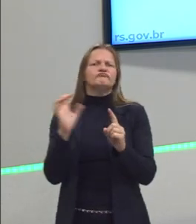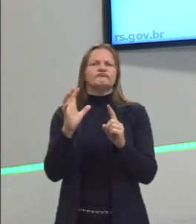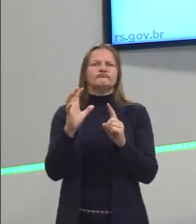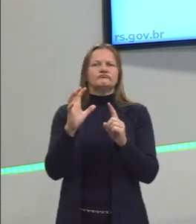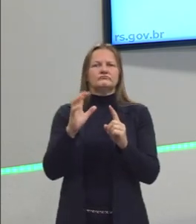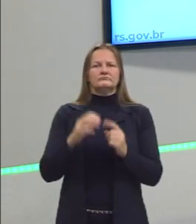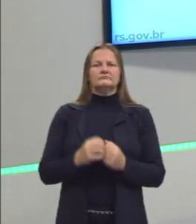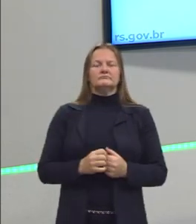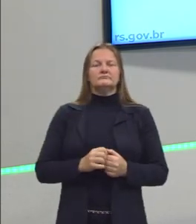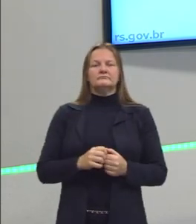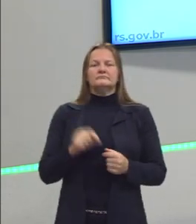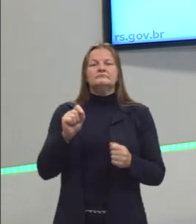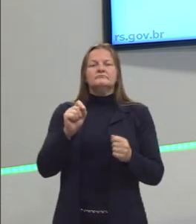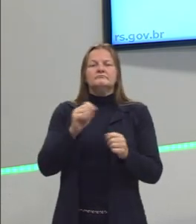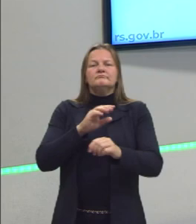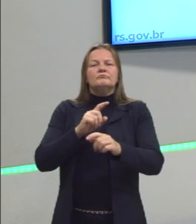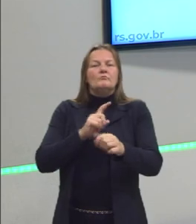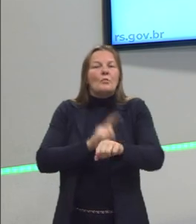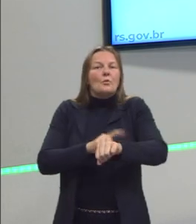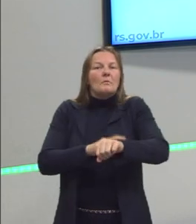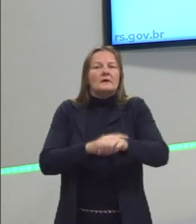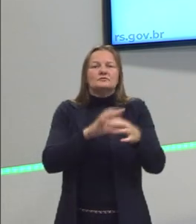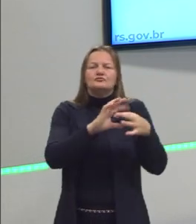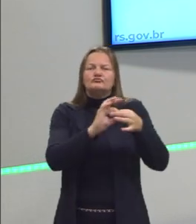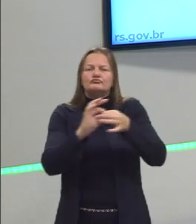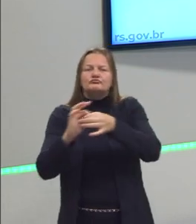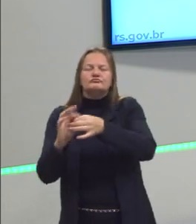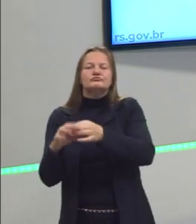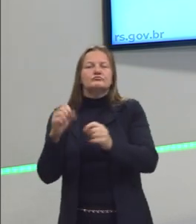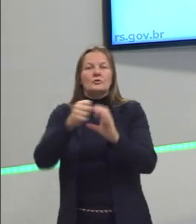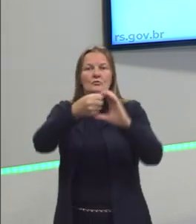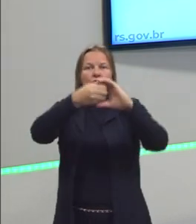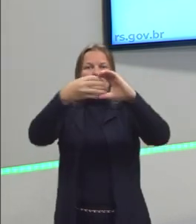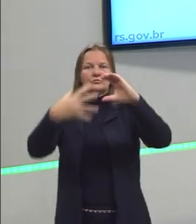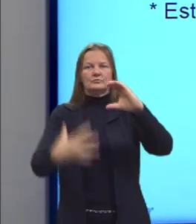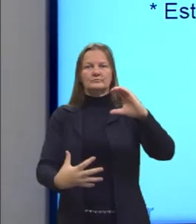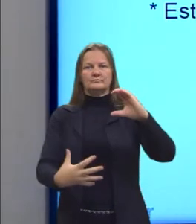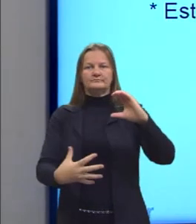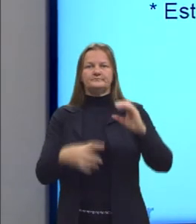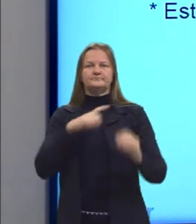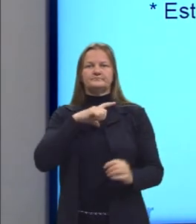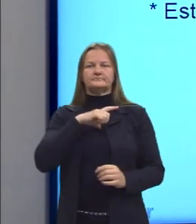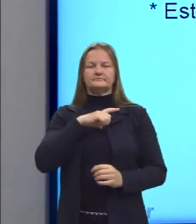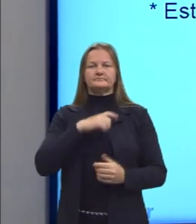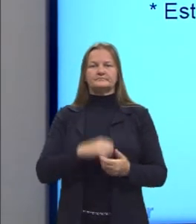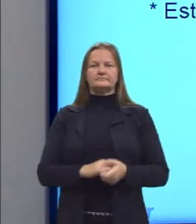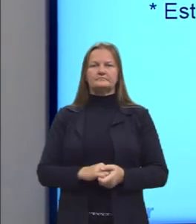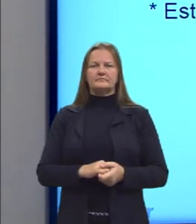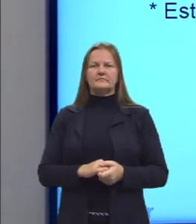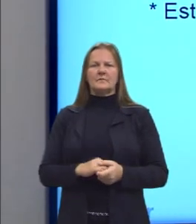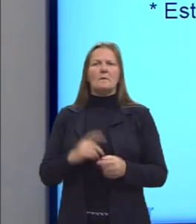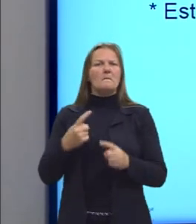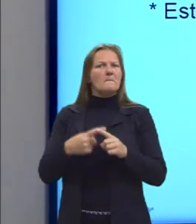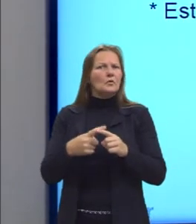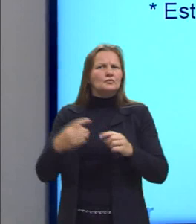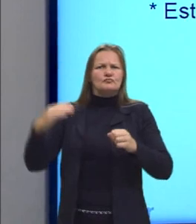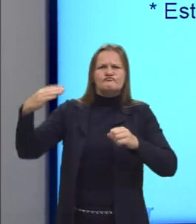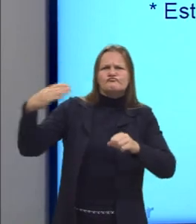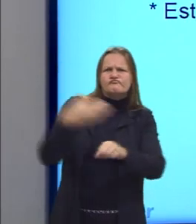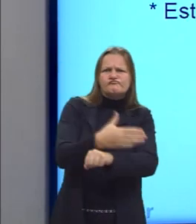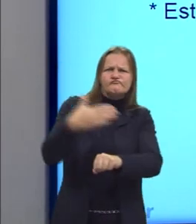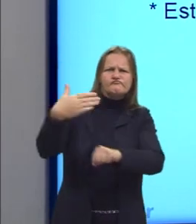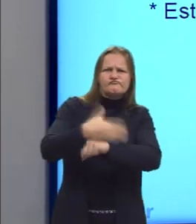impactar né esse período medieval as suas principais características ele vai então cair em função das invasões bárbaras